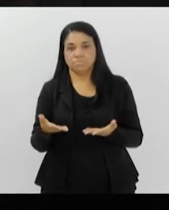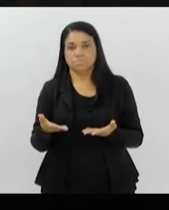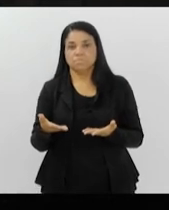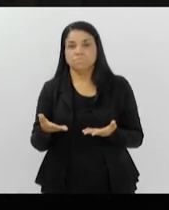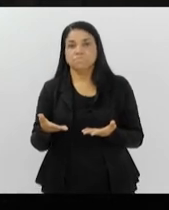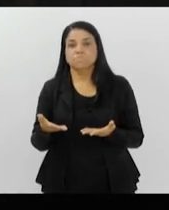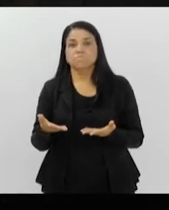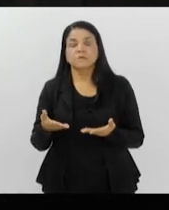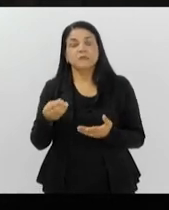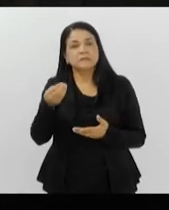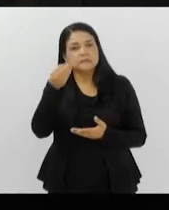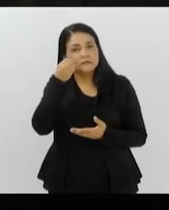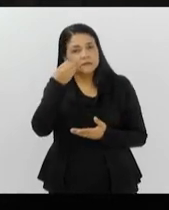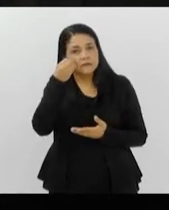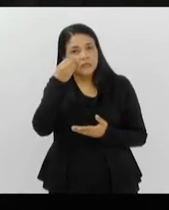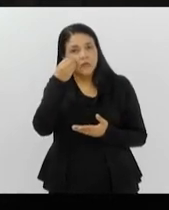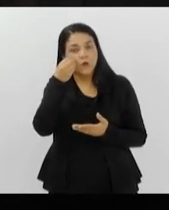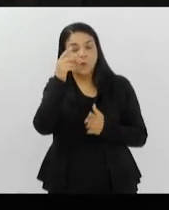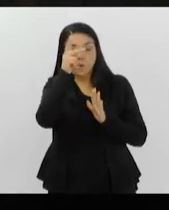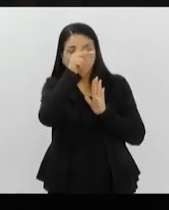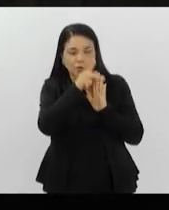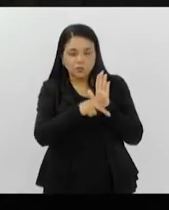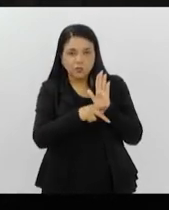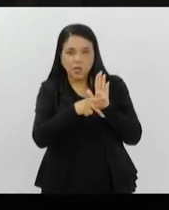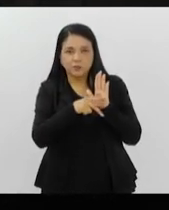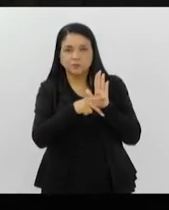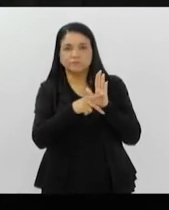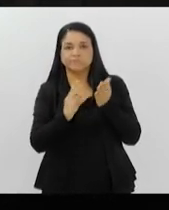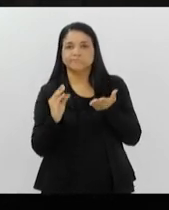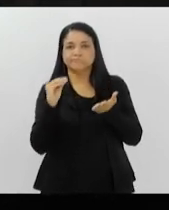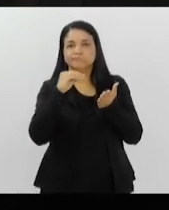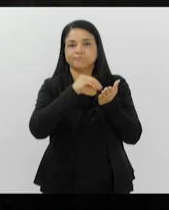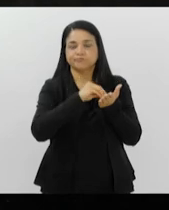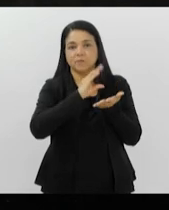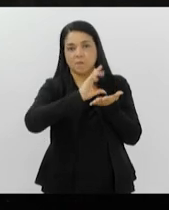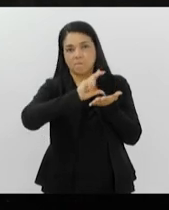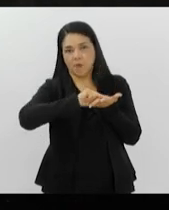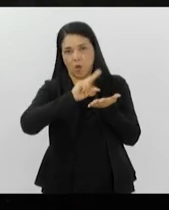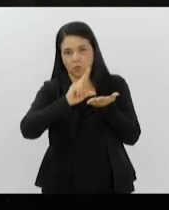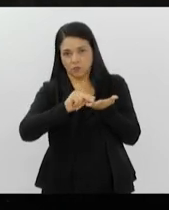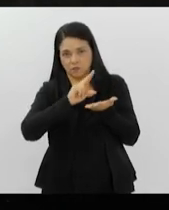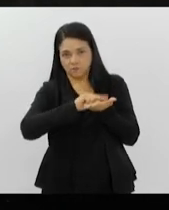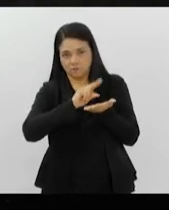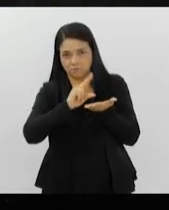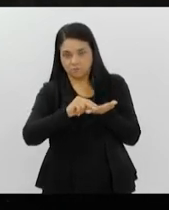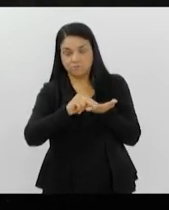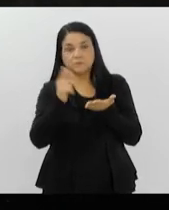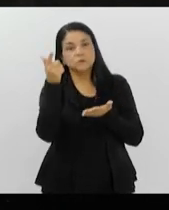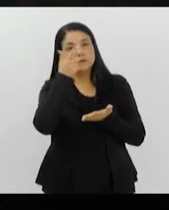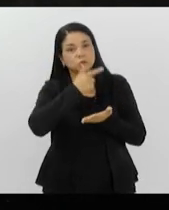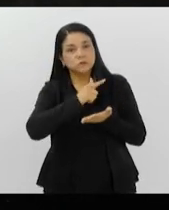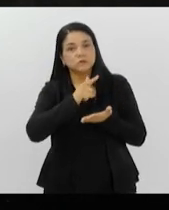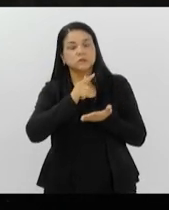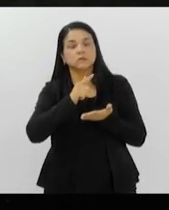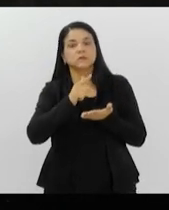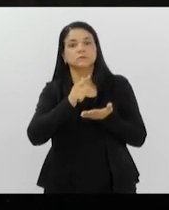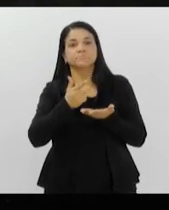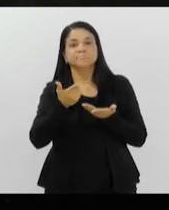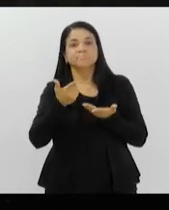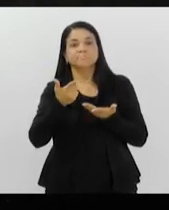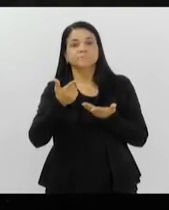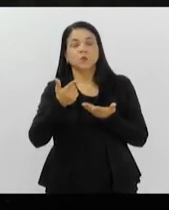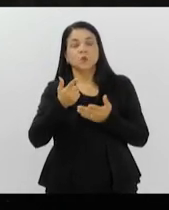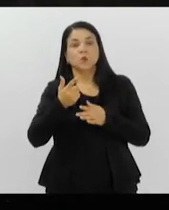é tentar trazer o projeto à pauta, né, para que a gente corra contra